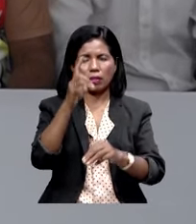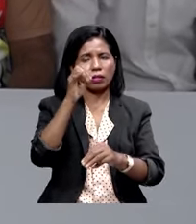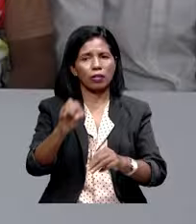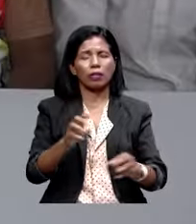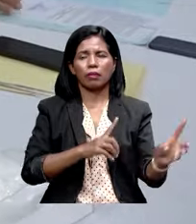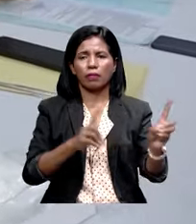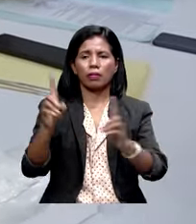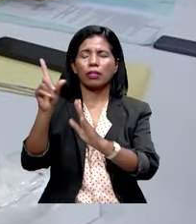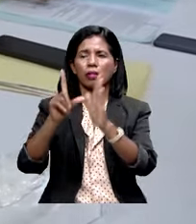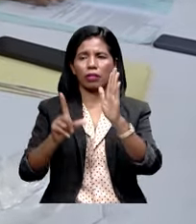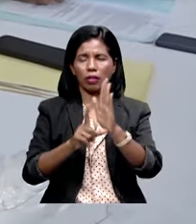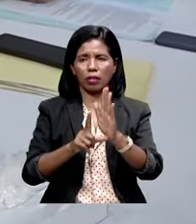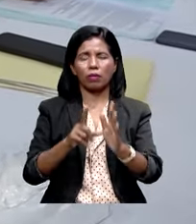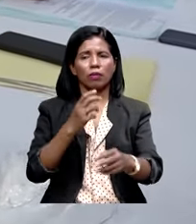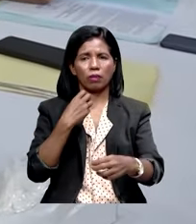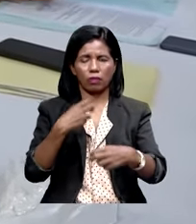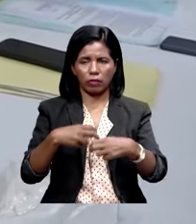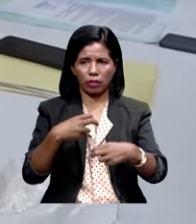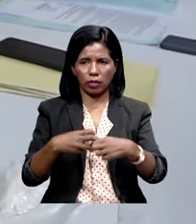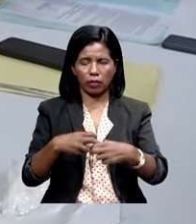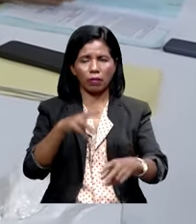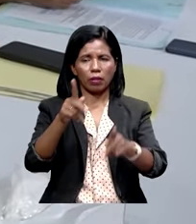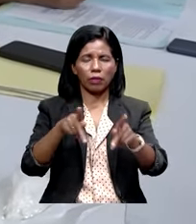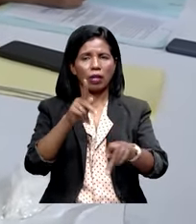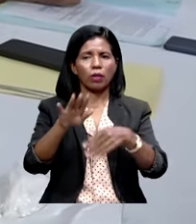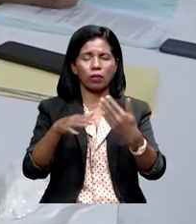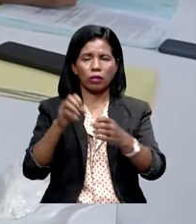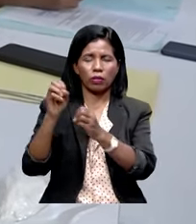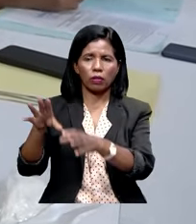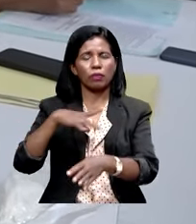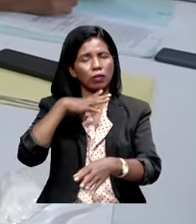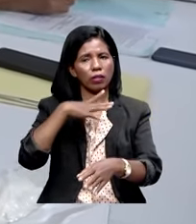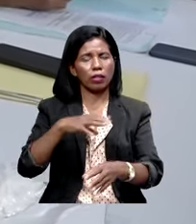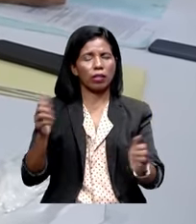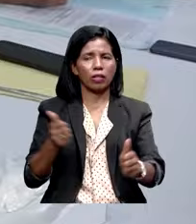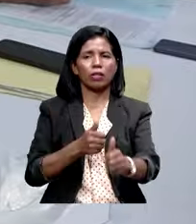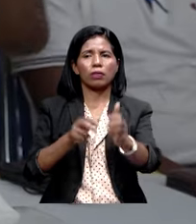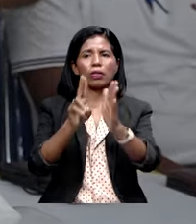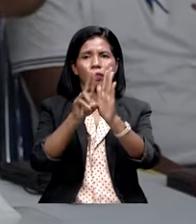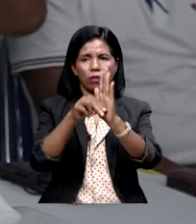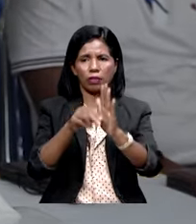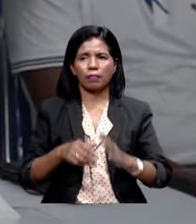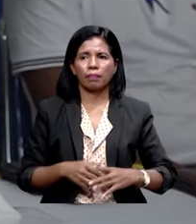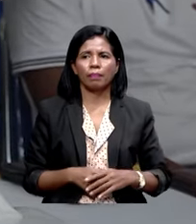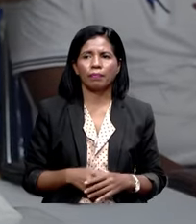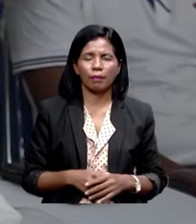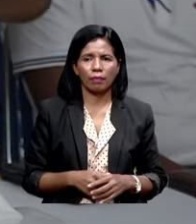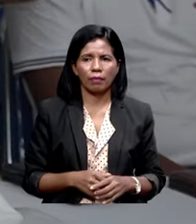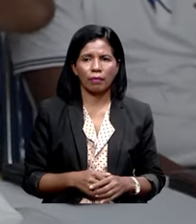implementa lei ho rigoroso para a cidadão de B, Soefuer e a capital Díli, Latuir Horas. Abraão Amral, Ziemen.